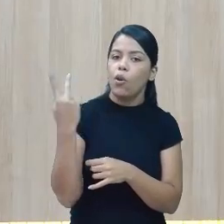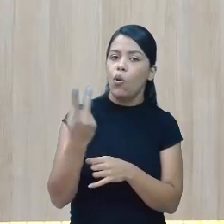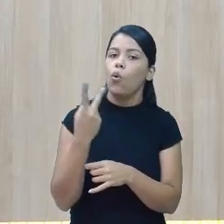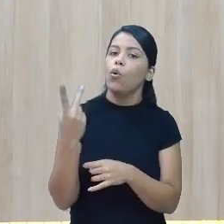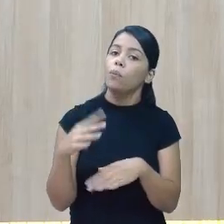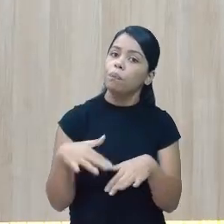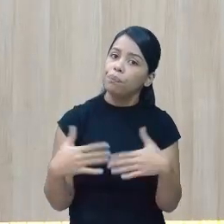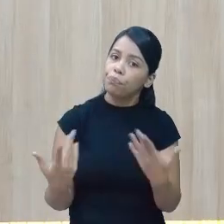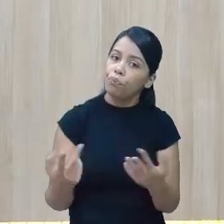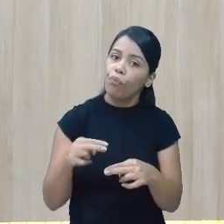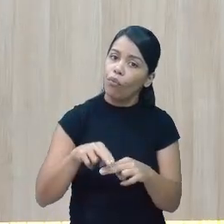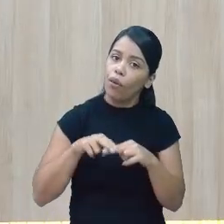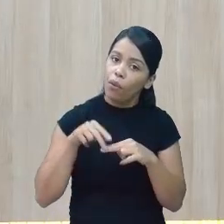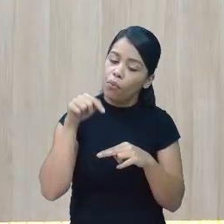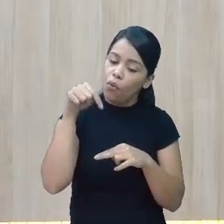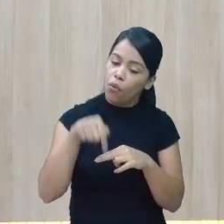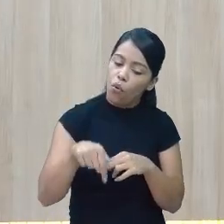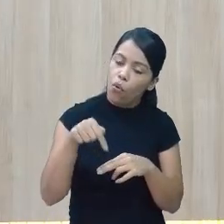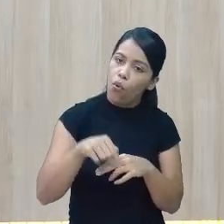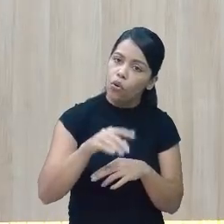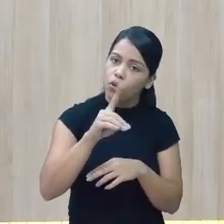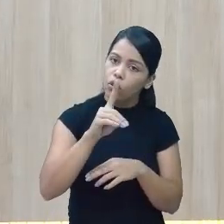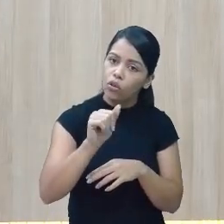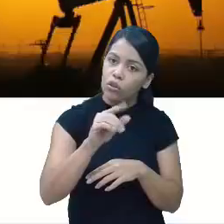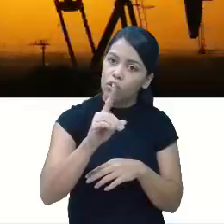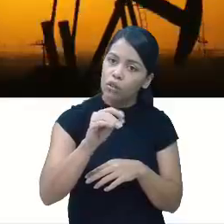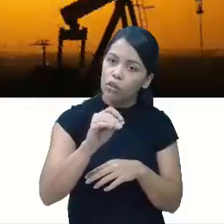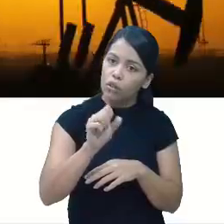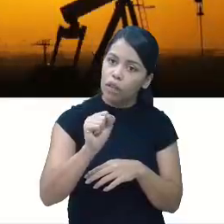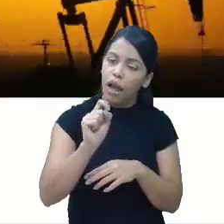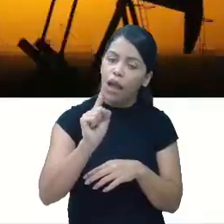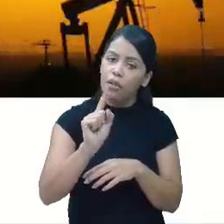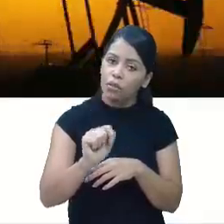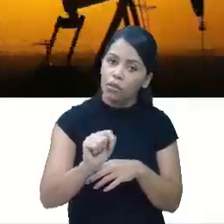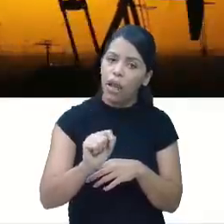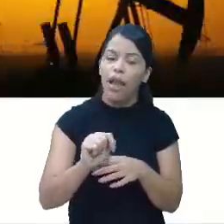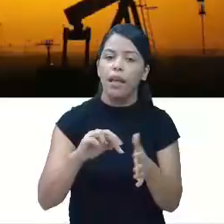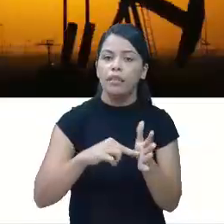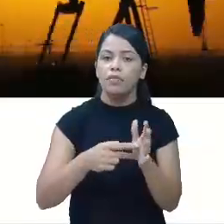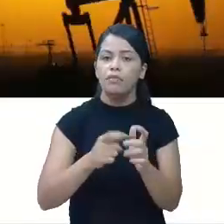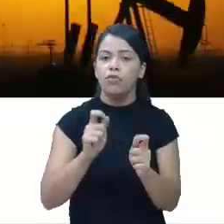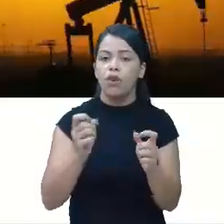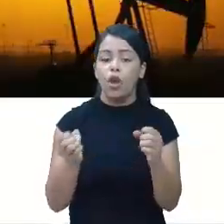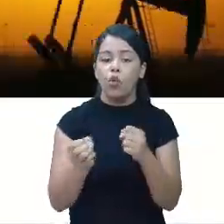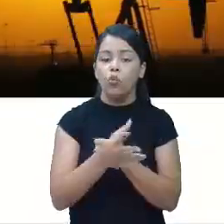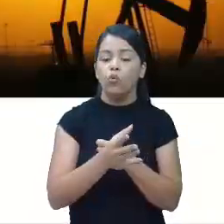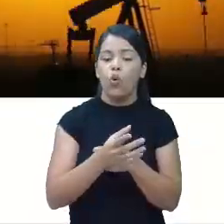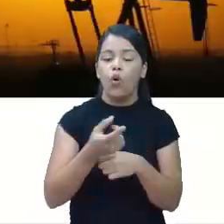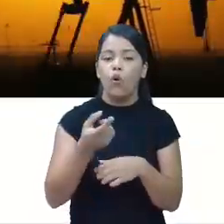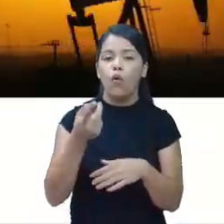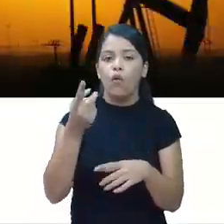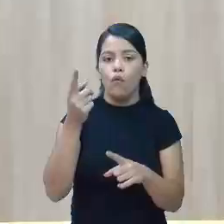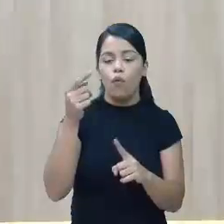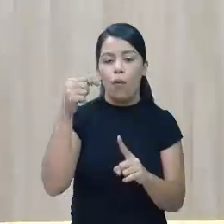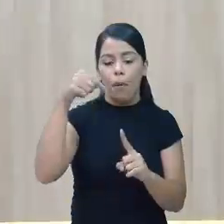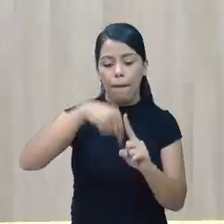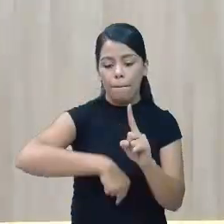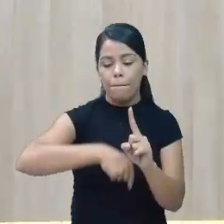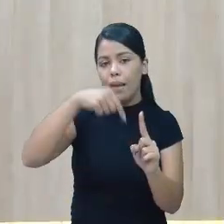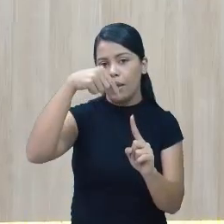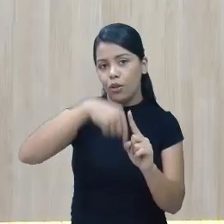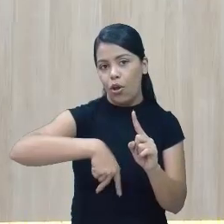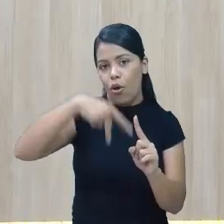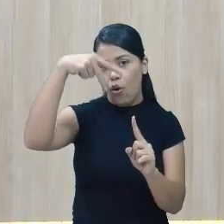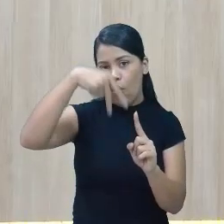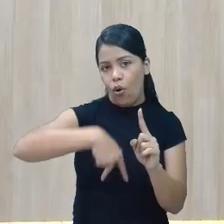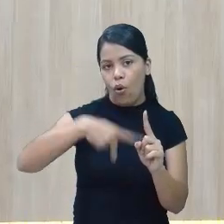dia esses dados são considerados o novo petróleo, ou seja, informações hoje em dia chegam a valer mais